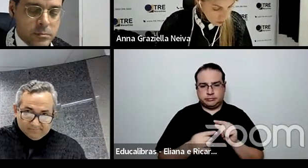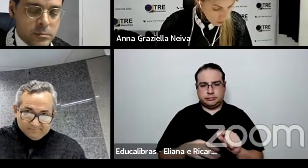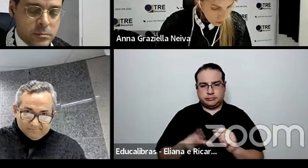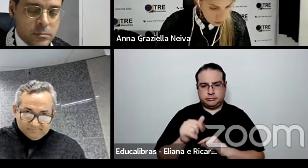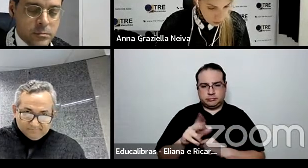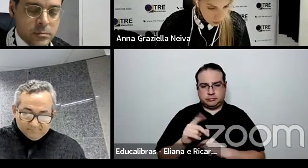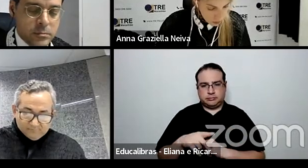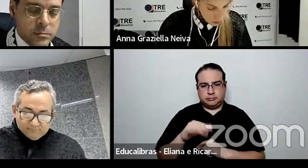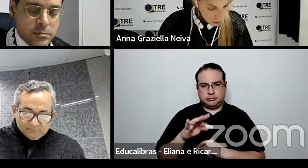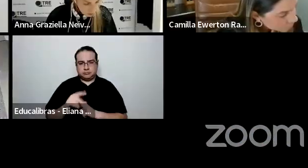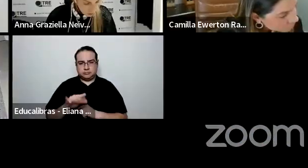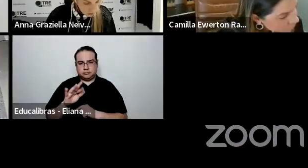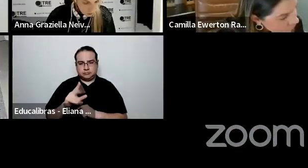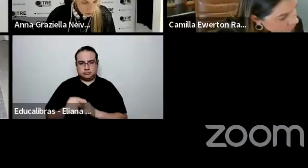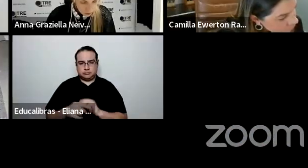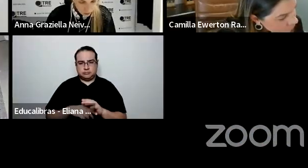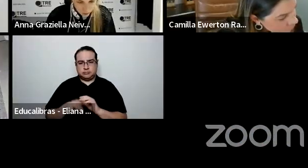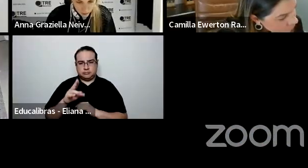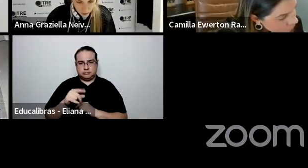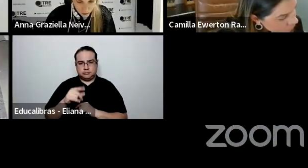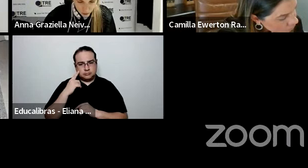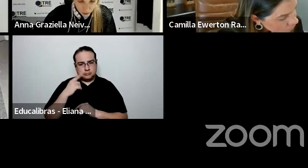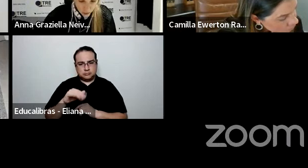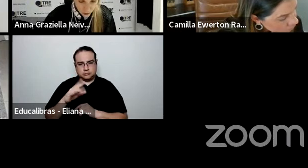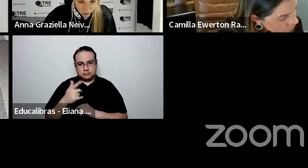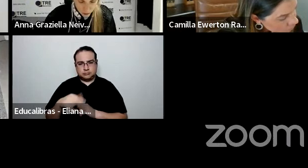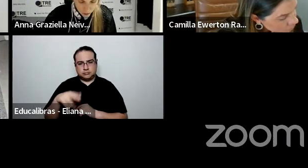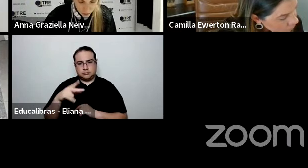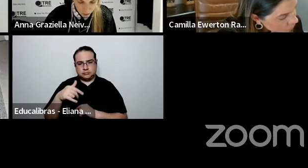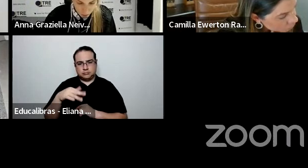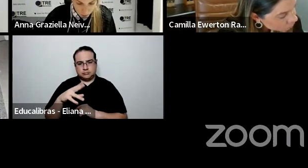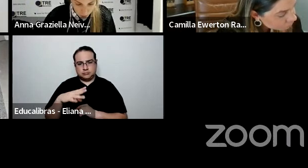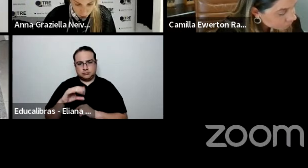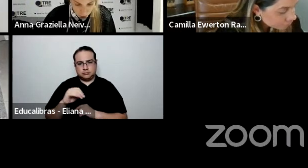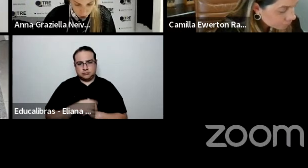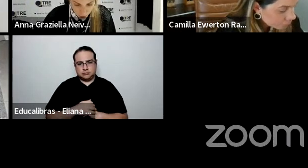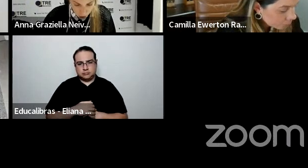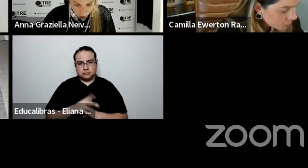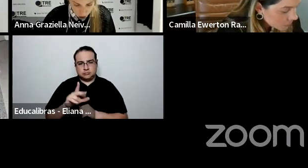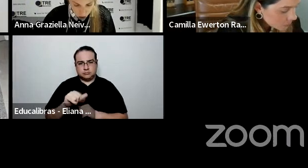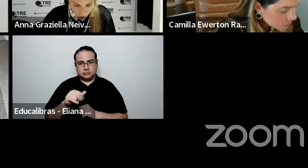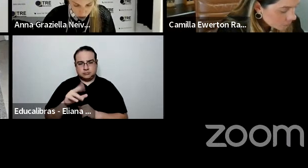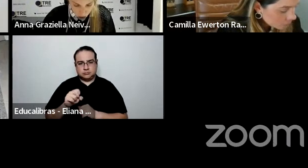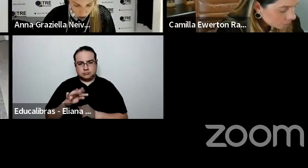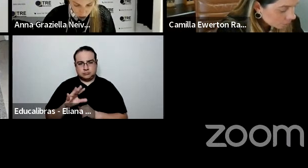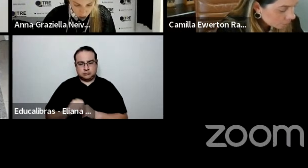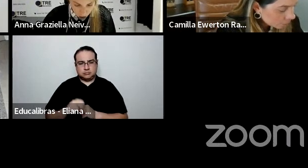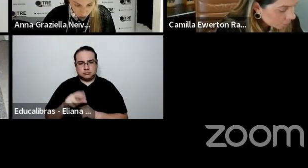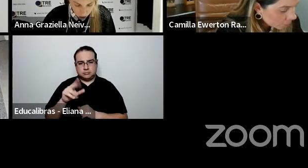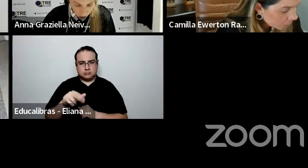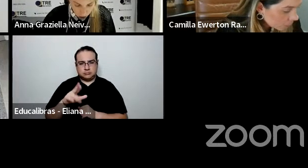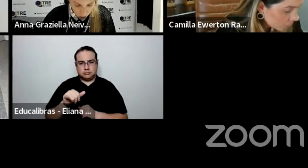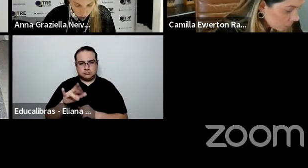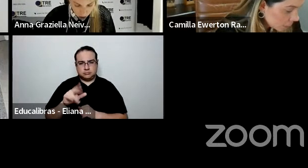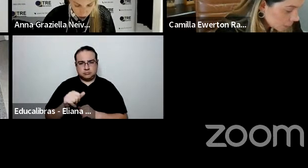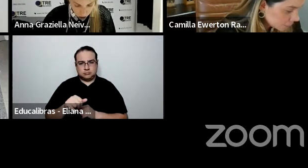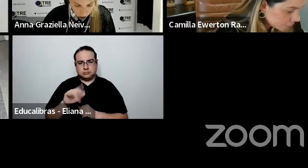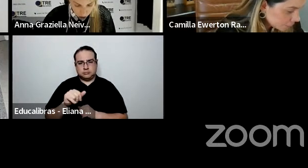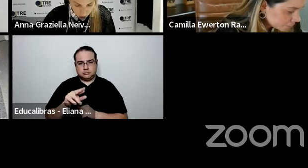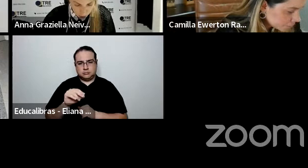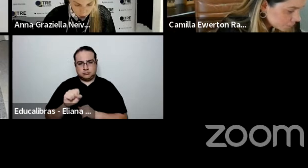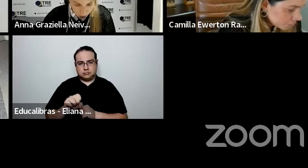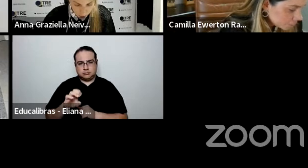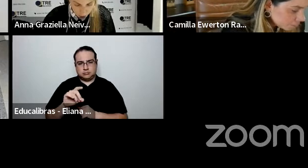Márcio Pedro Ferreira Maria Iraci da Conceição do Nascimento Luciane dos Santos Nayara Rejane Bastos de